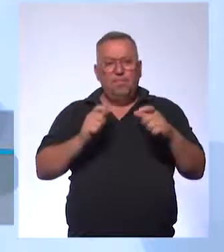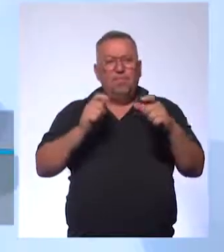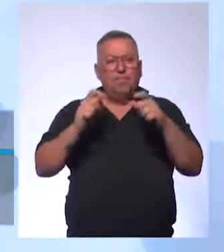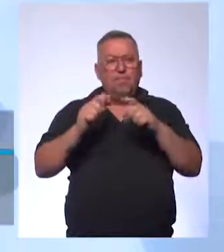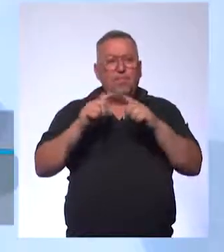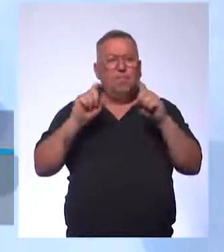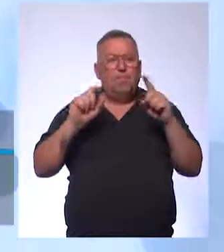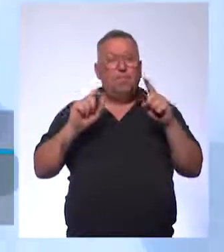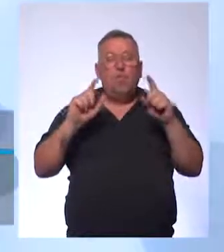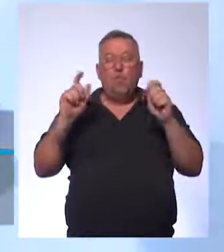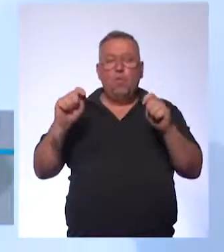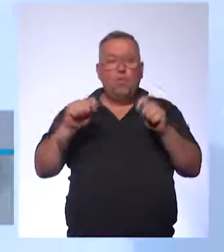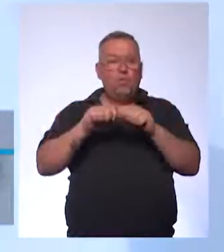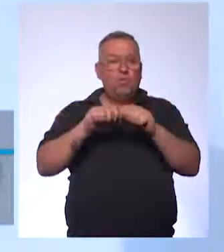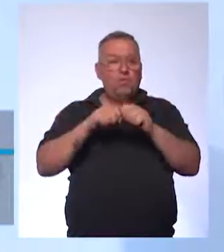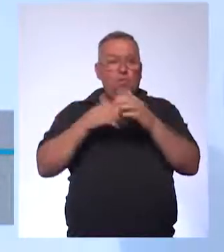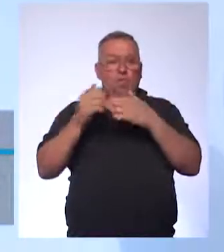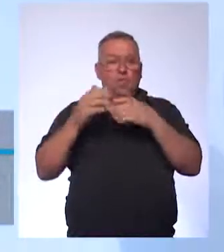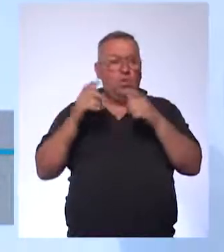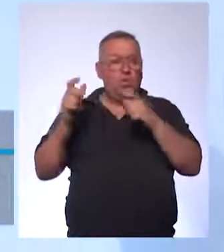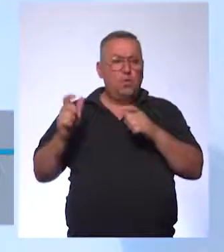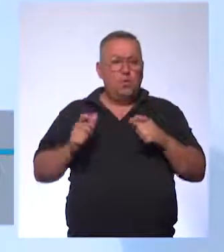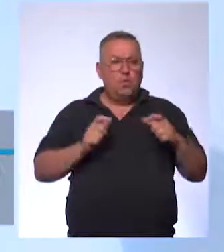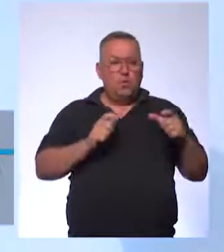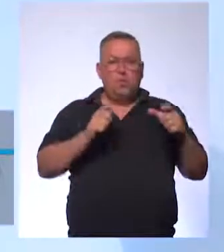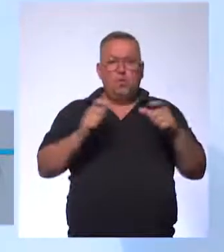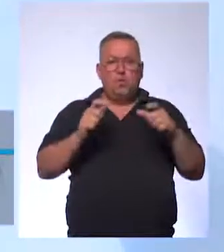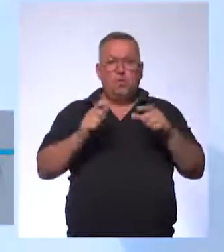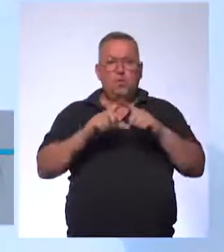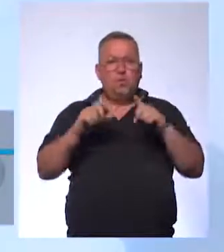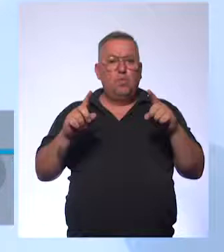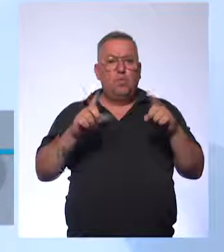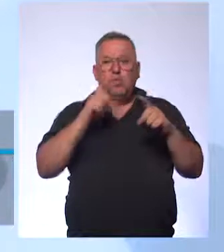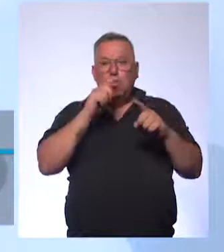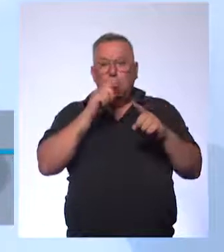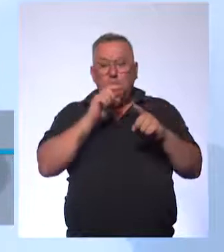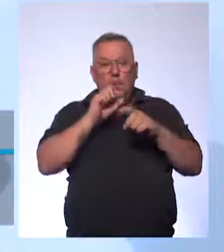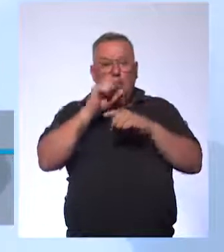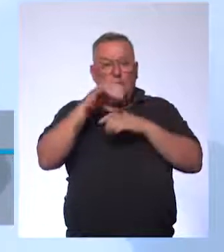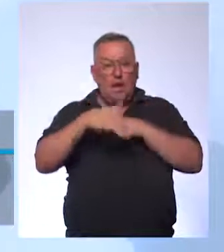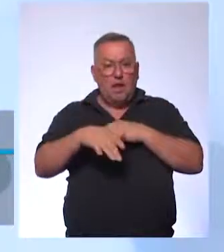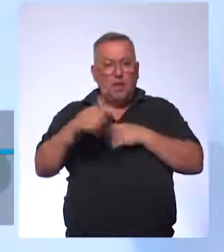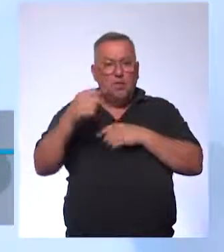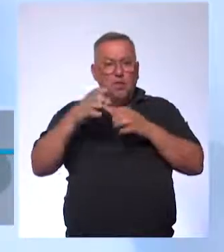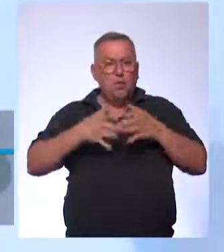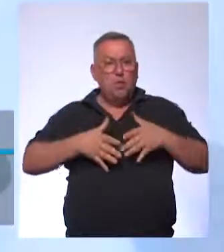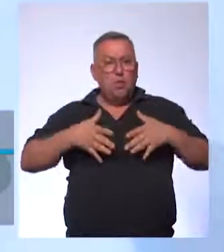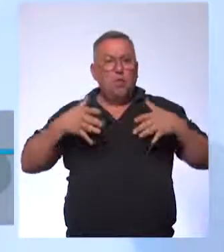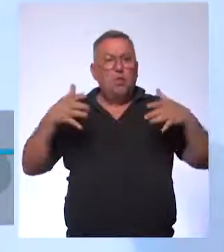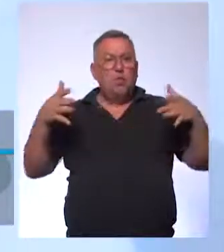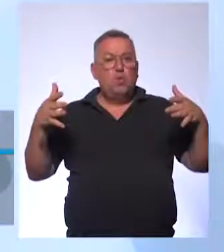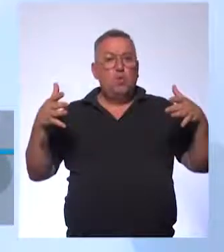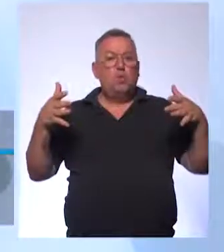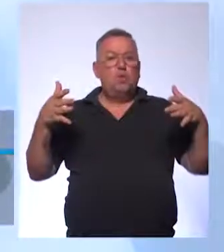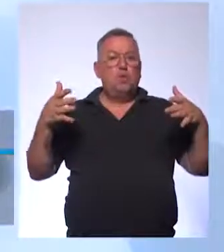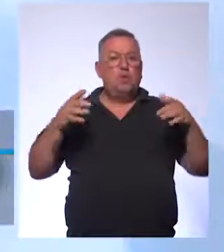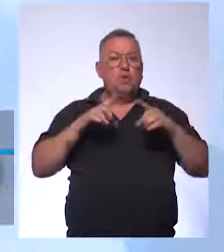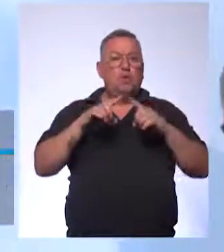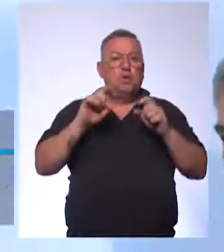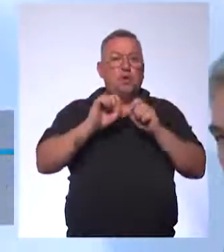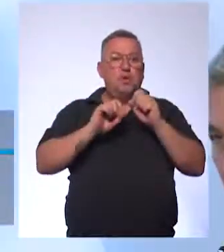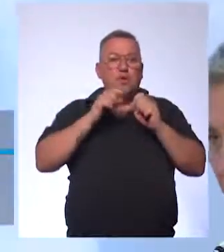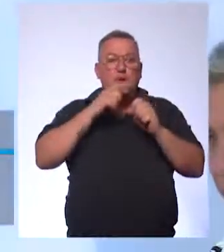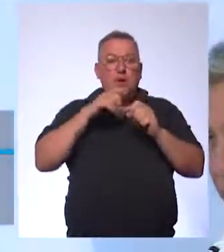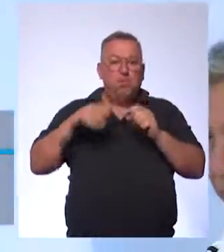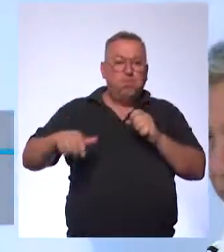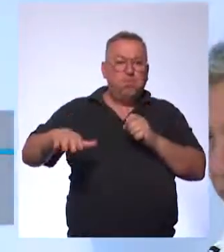né? Ou seja, eu posso fazer uma usina nuclear em qualquer lugar, não é igual a hidrelétrica que eu tenho que arrumar um lugar grande e tal, e aí eu tenho que inundar esse